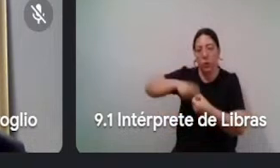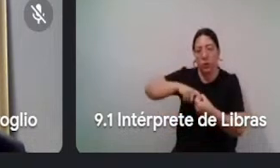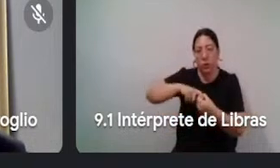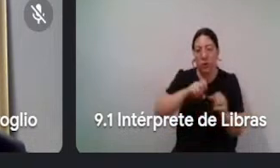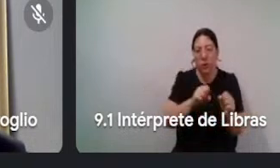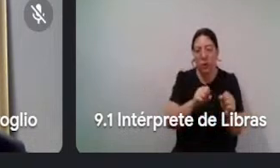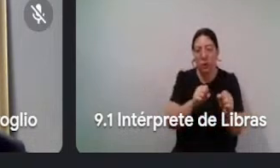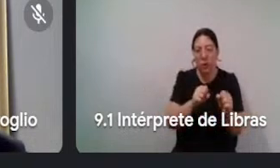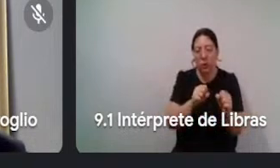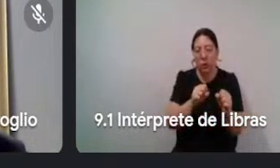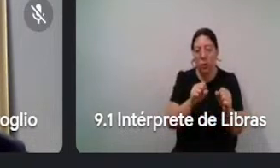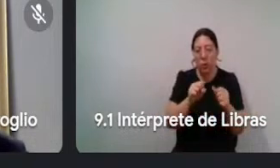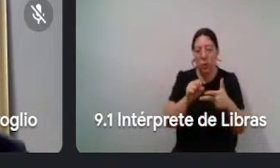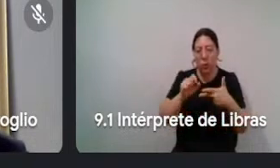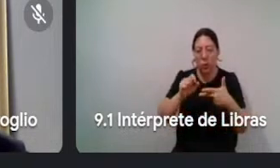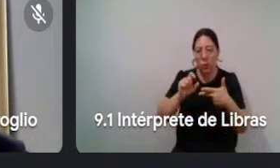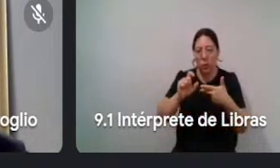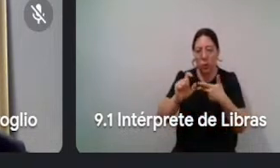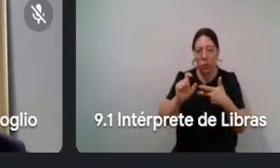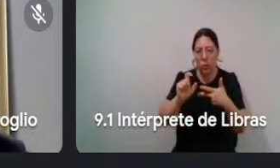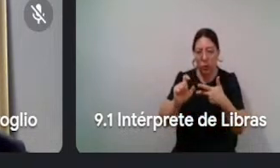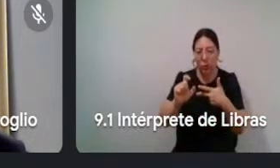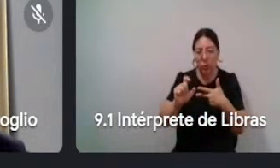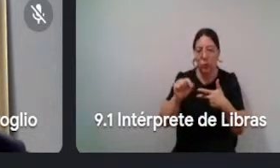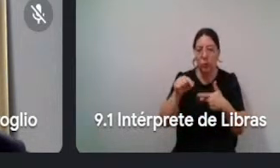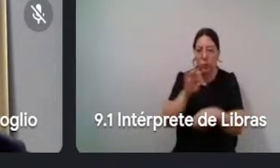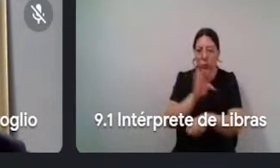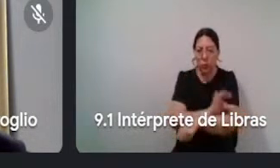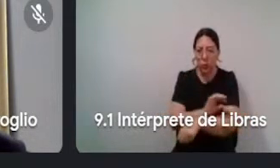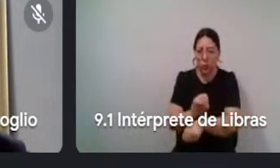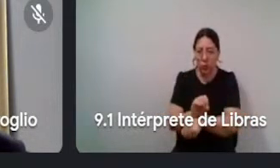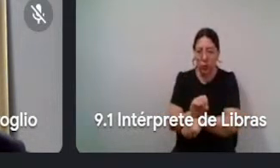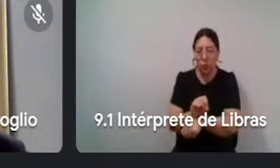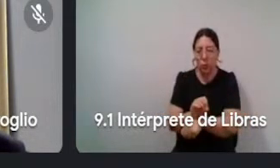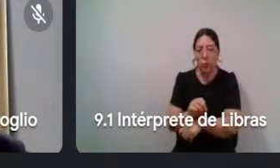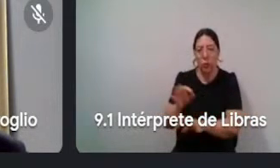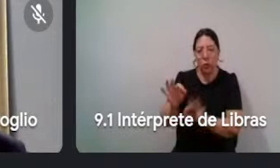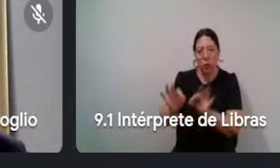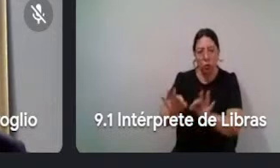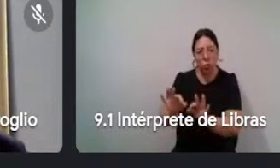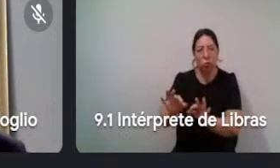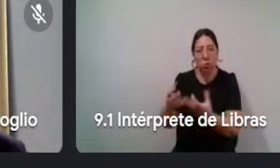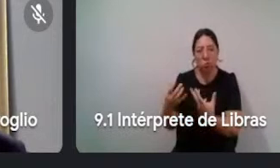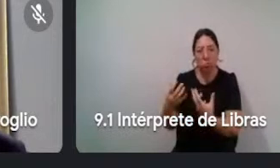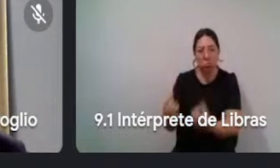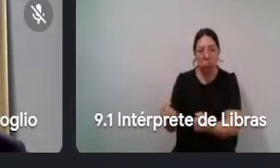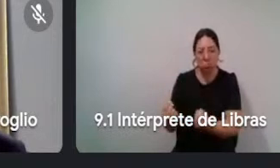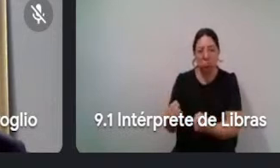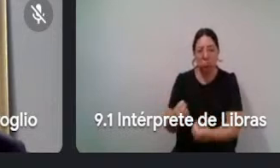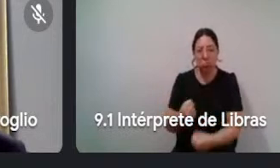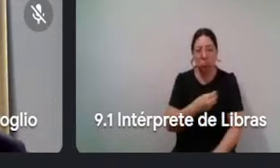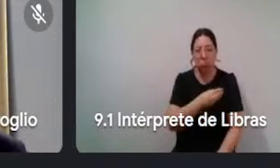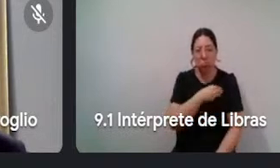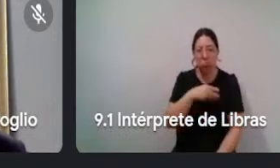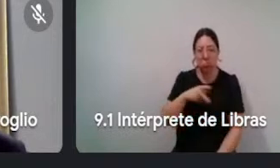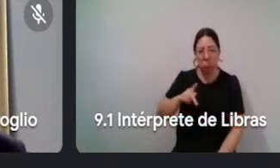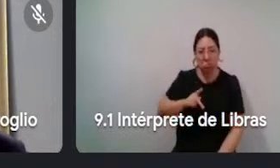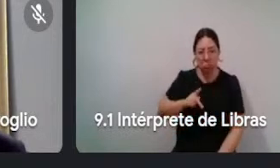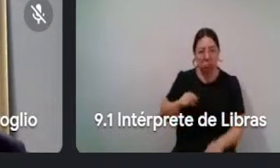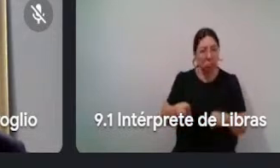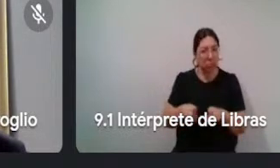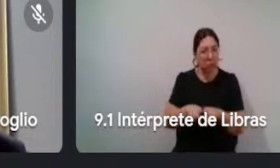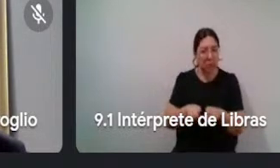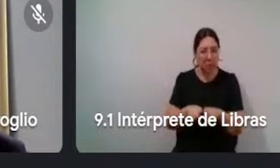de Tocantins, e o juiz anuiu ao pedido, o Ministério Público também foi ouvido, não se opôs à